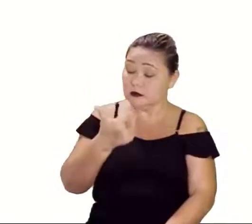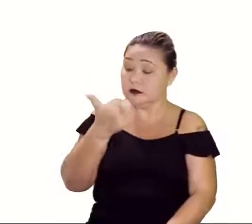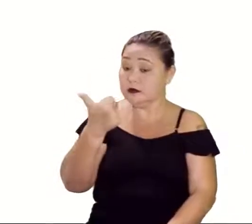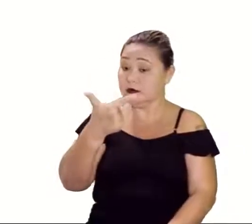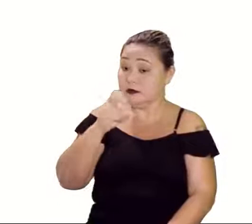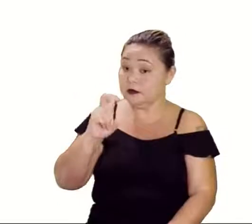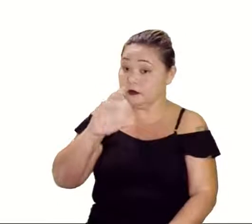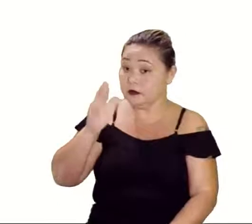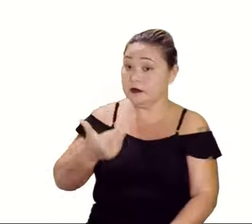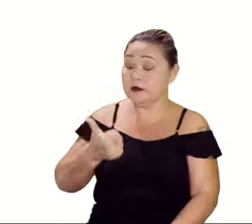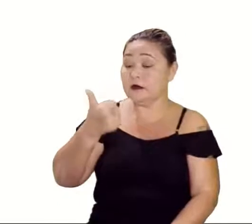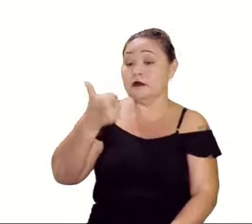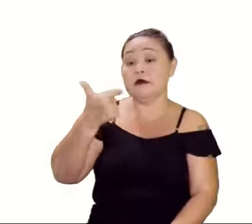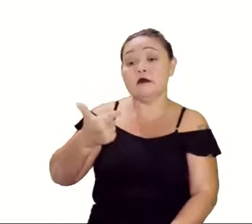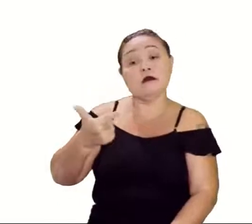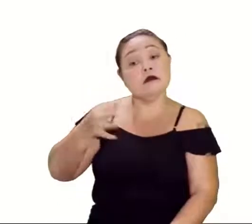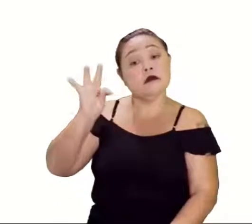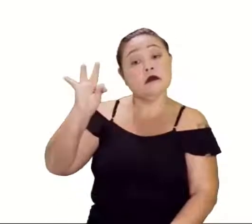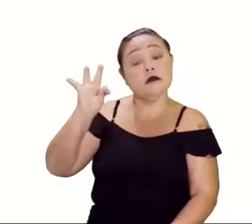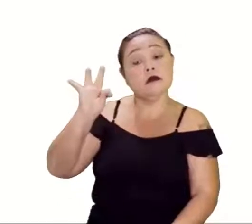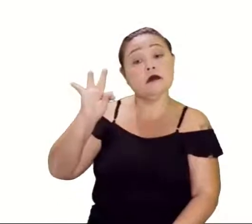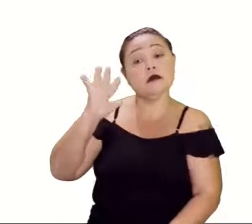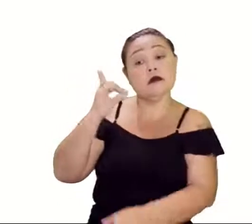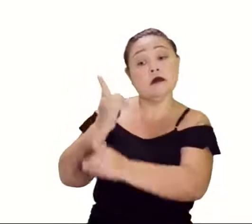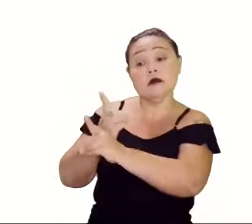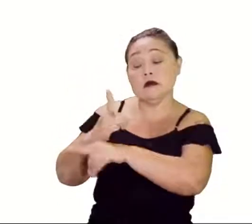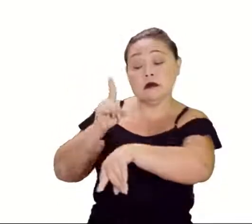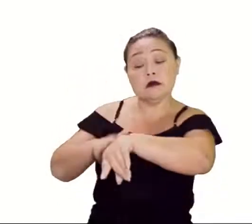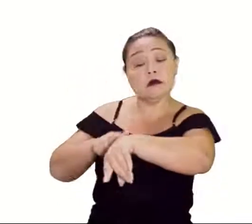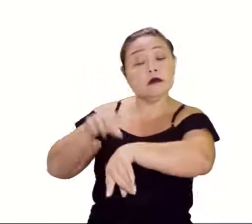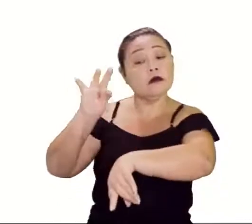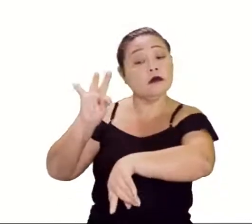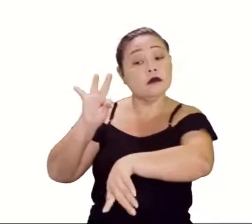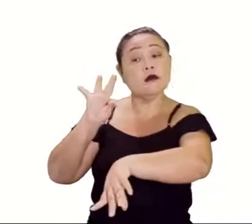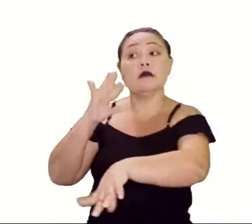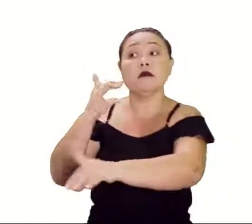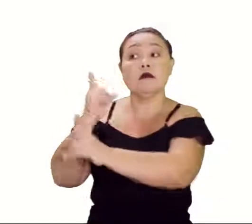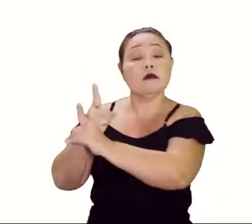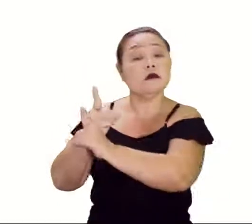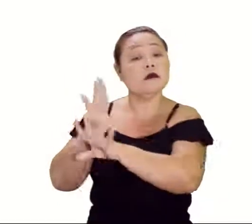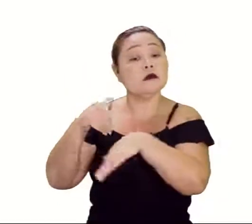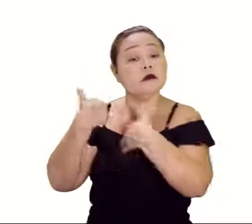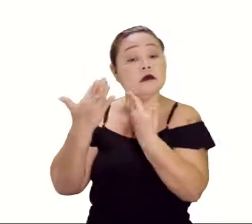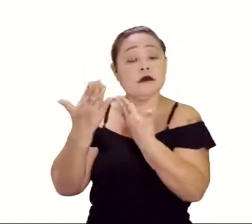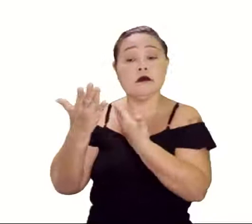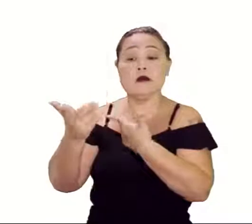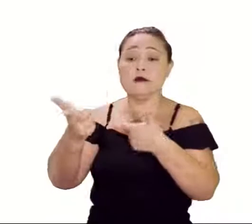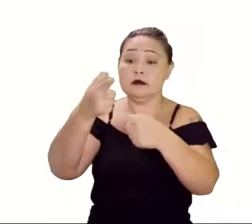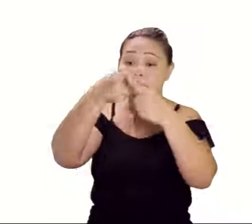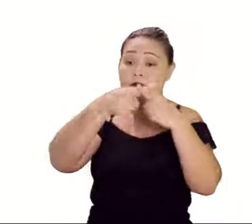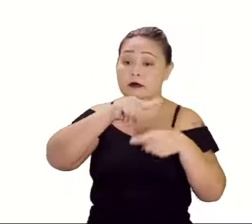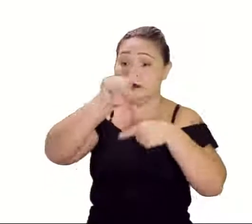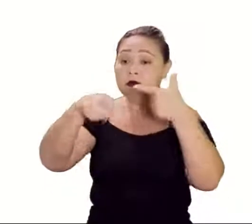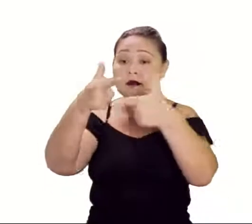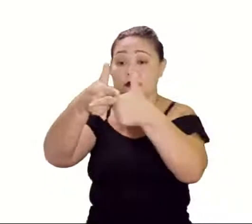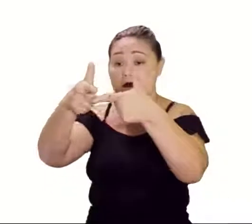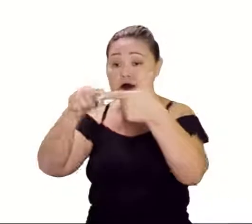vezes 2 elevado a T. Eu estou querendo o tempo, então o T é o que eu tenho que descobrir. Tá multiplicando,